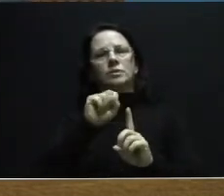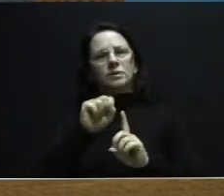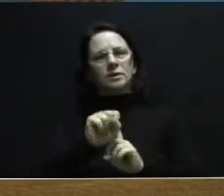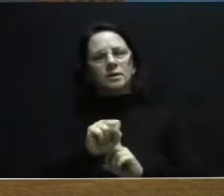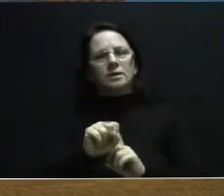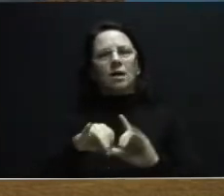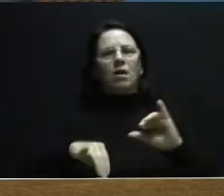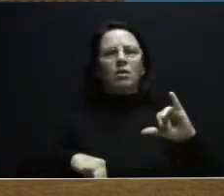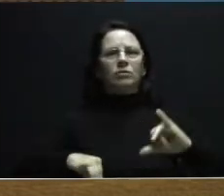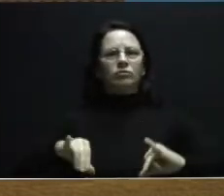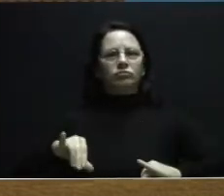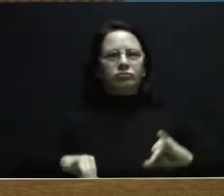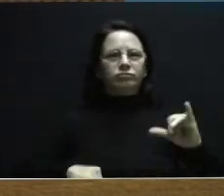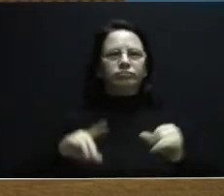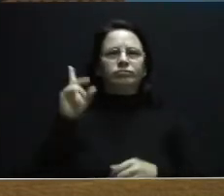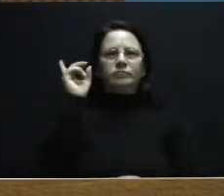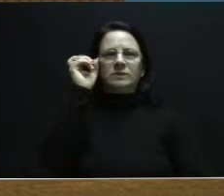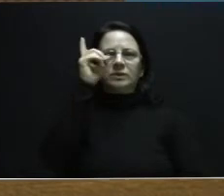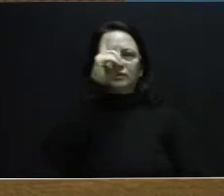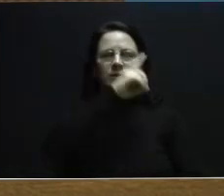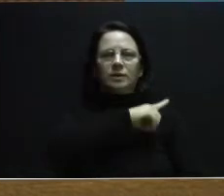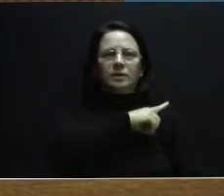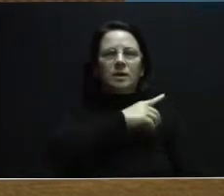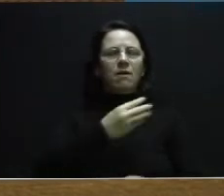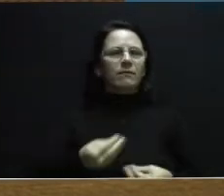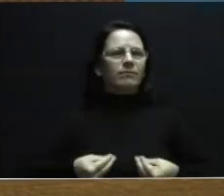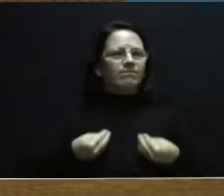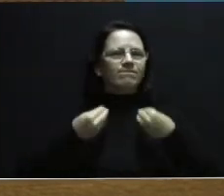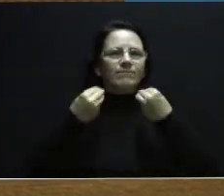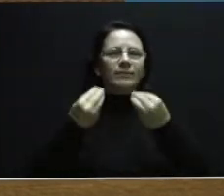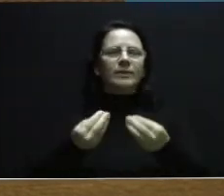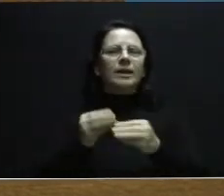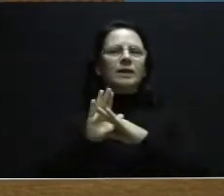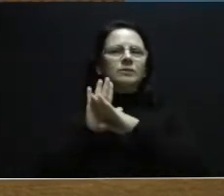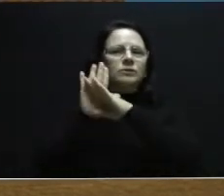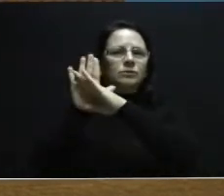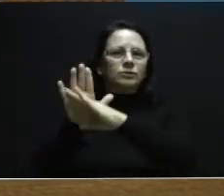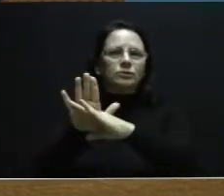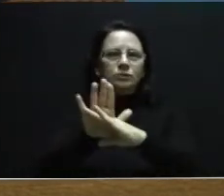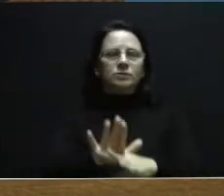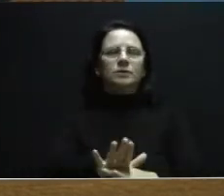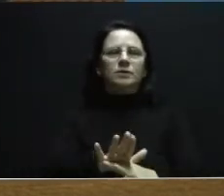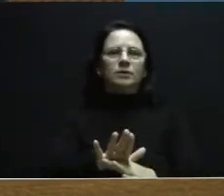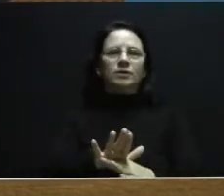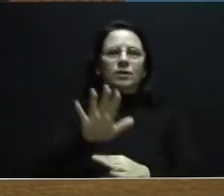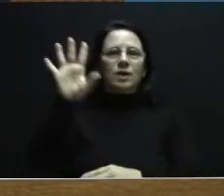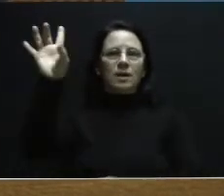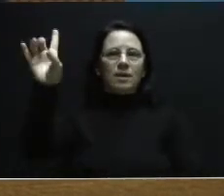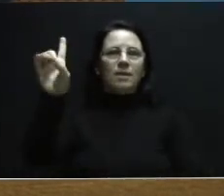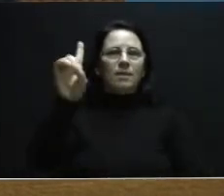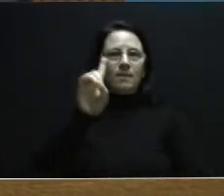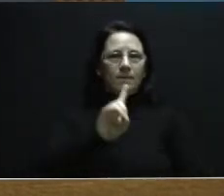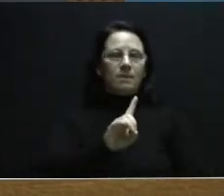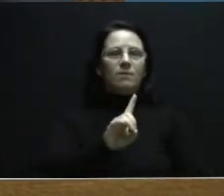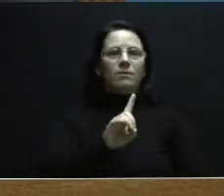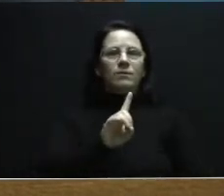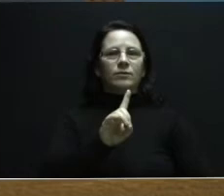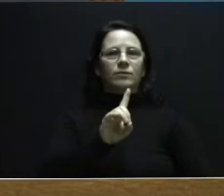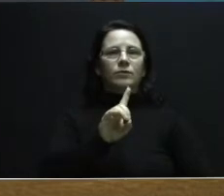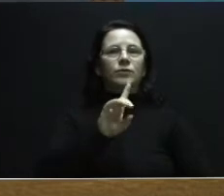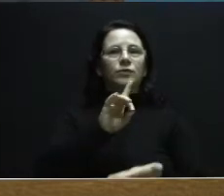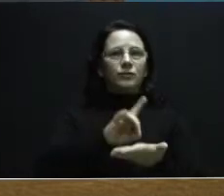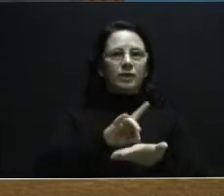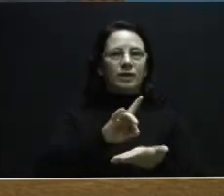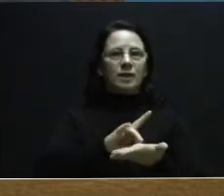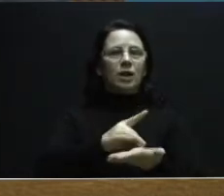essa entrega plena, entrega total, com essa vivência verdadeira do amor do Pai.